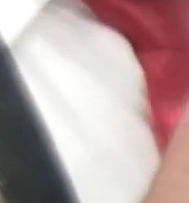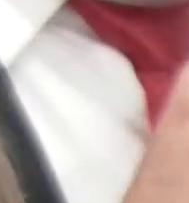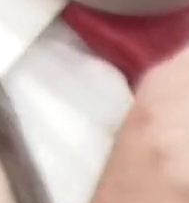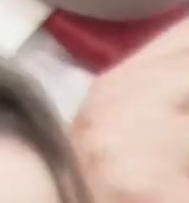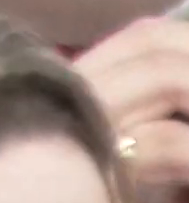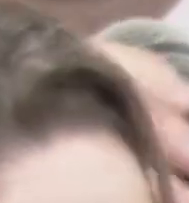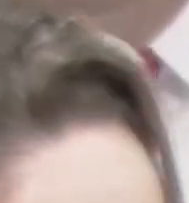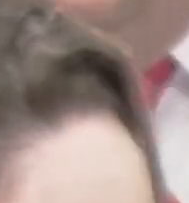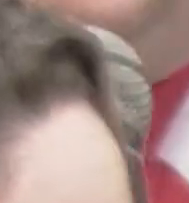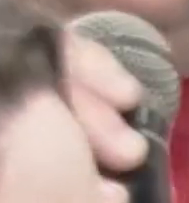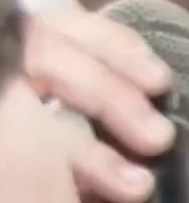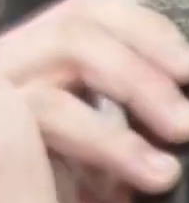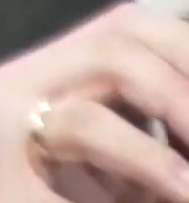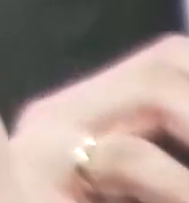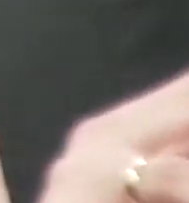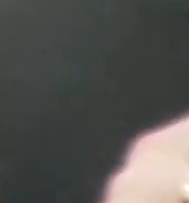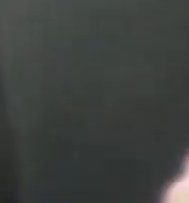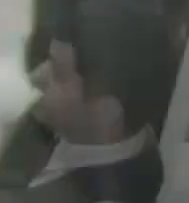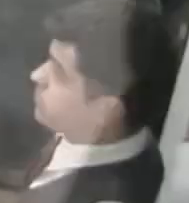pois Ele me